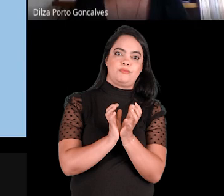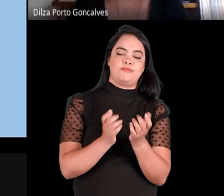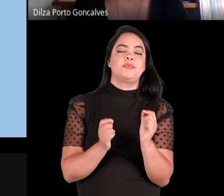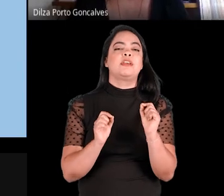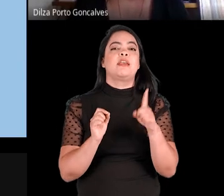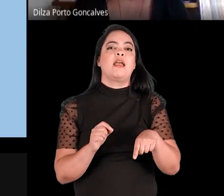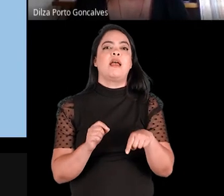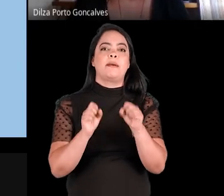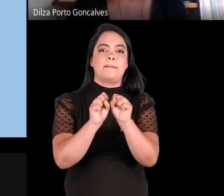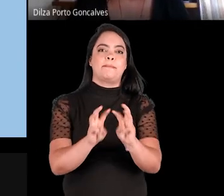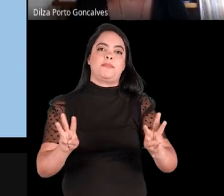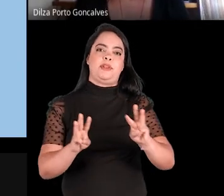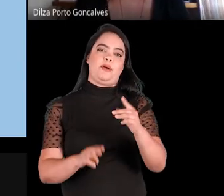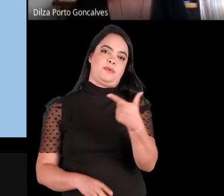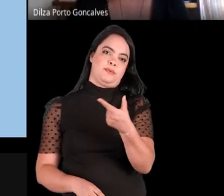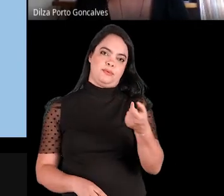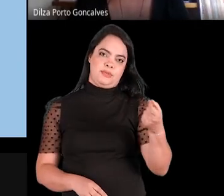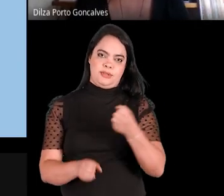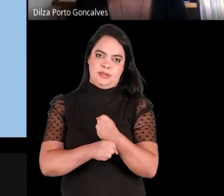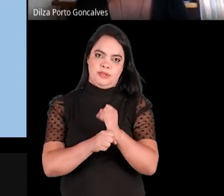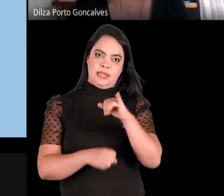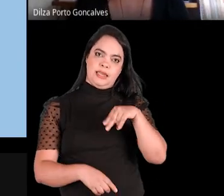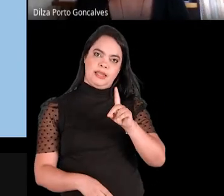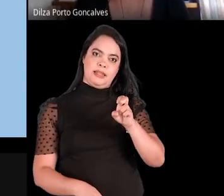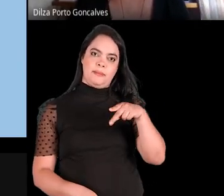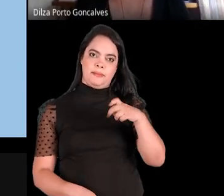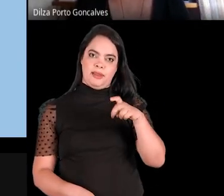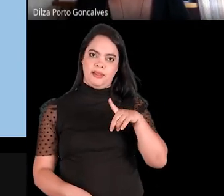do Bicentenário da Independência.